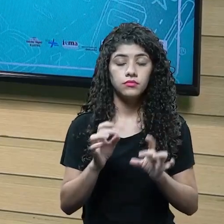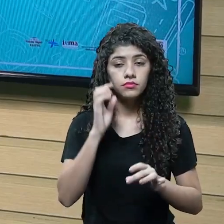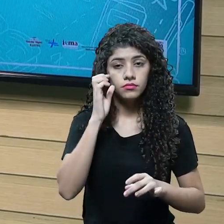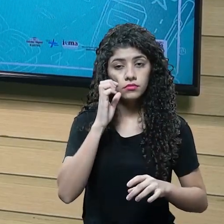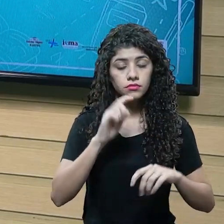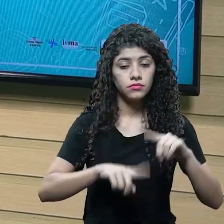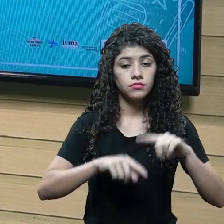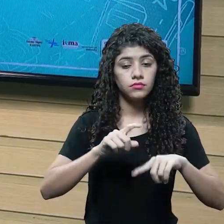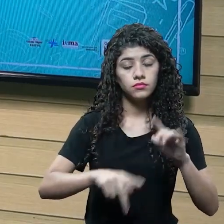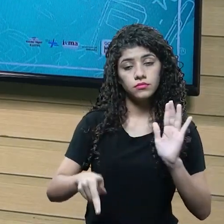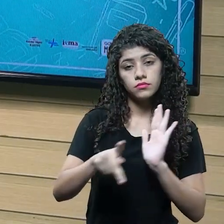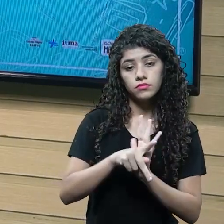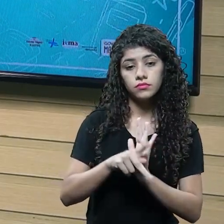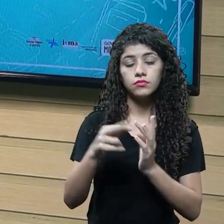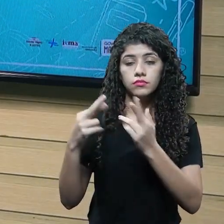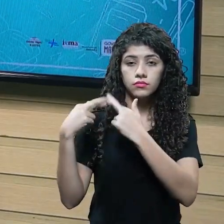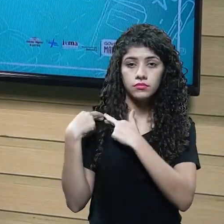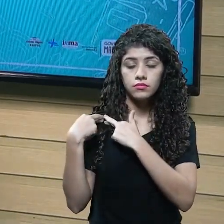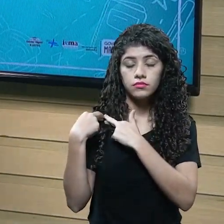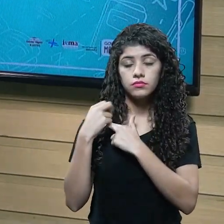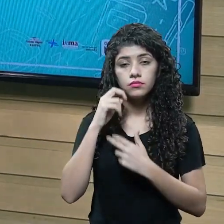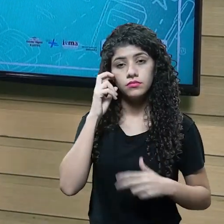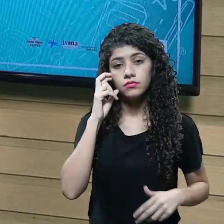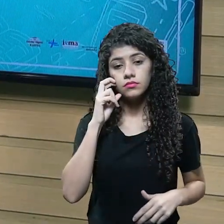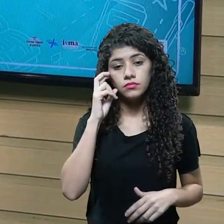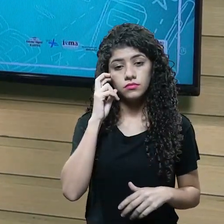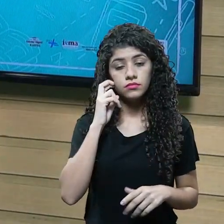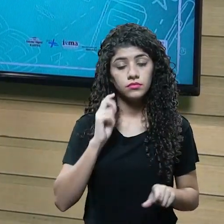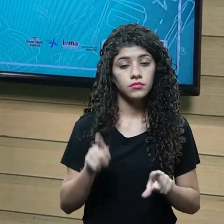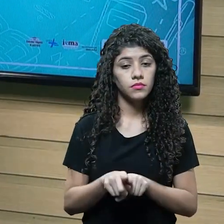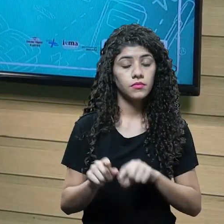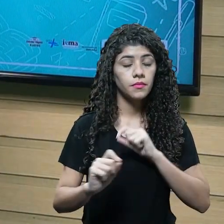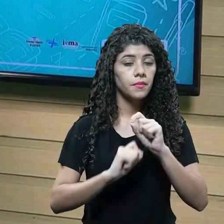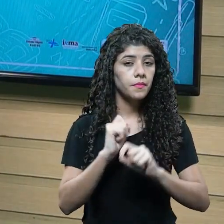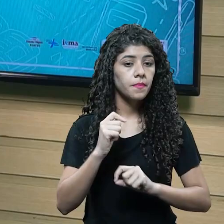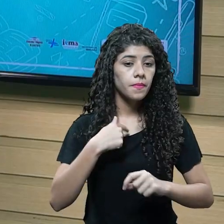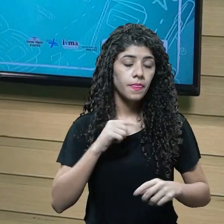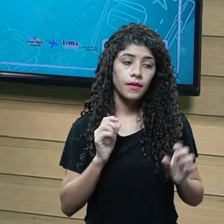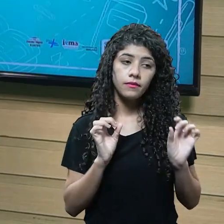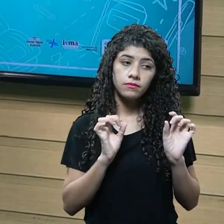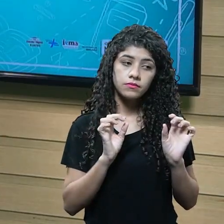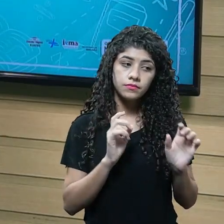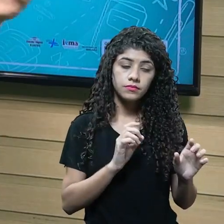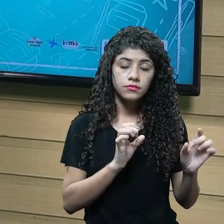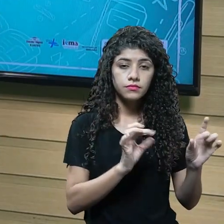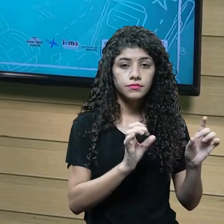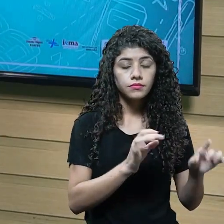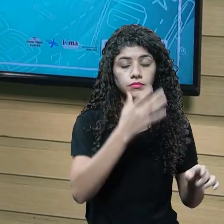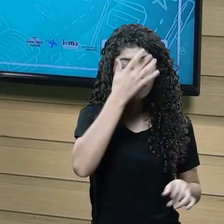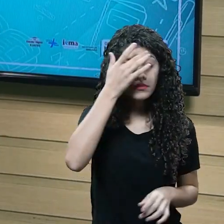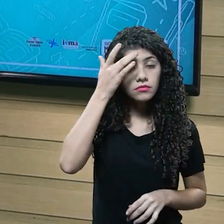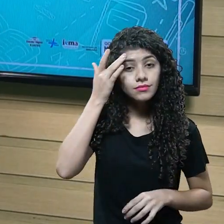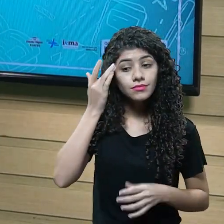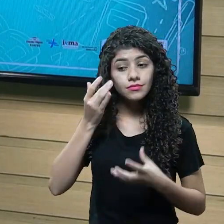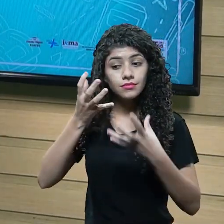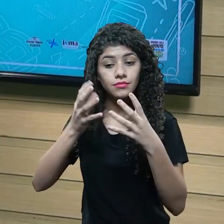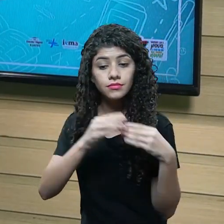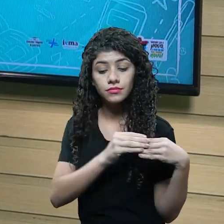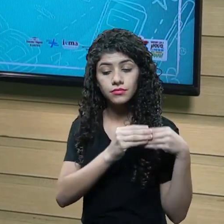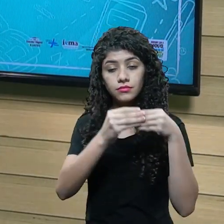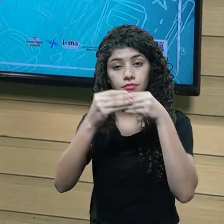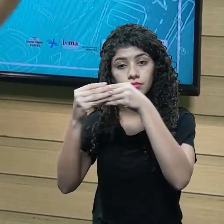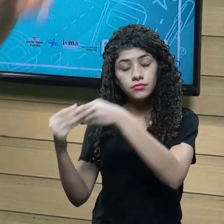próprio fabricante responsável por armazenamento e transporte. Ou seja, eu revendo o produto, só que quem vai entregar esse produto, quem tem ele